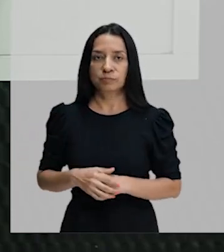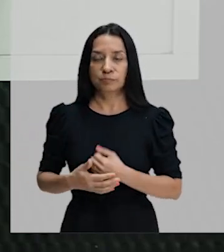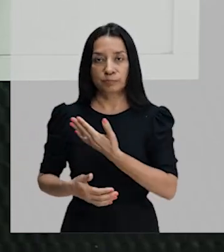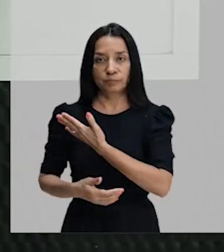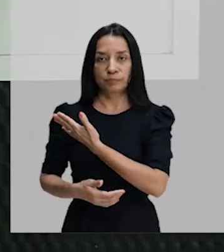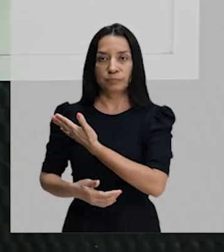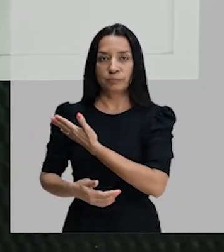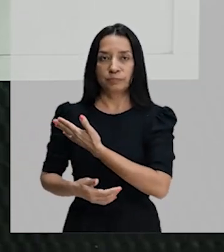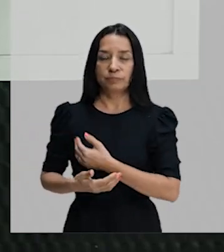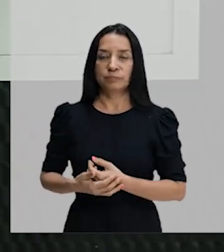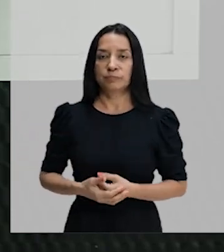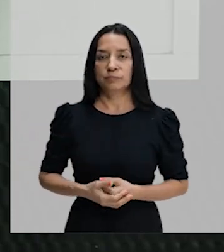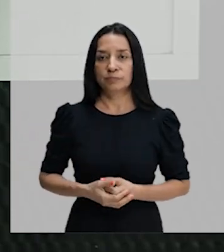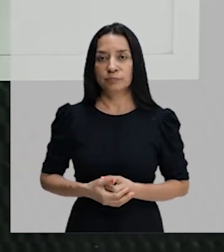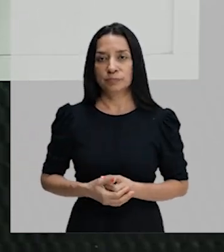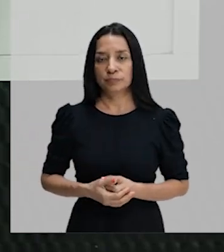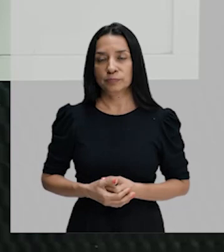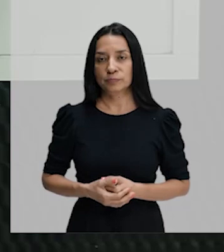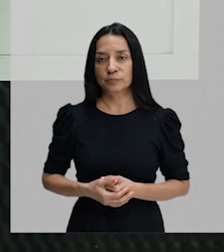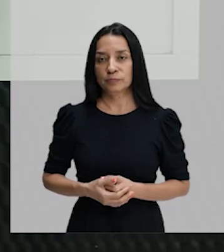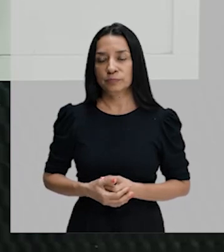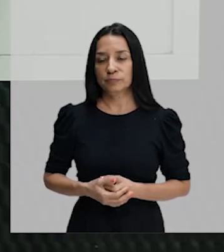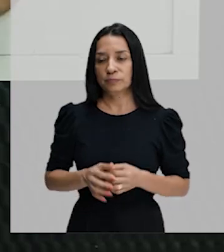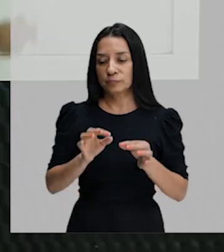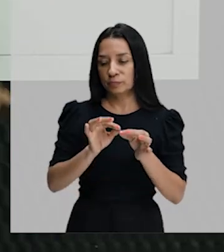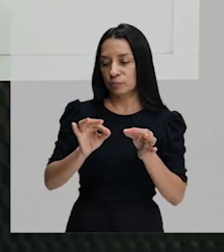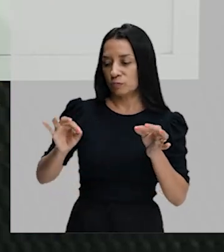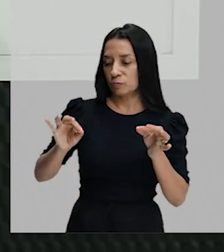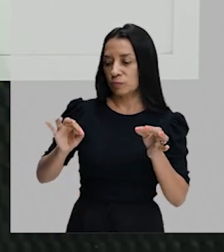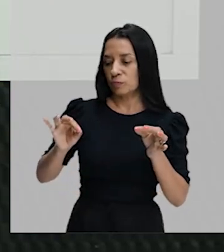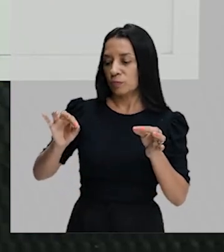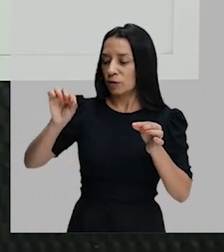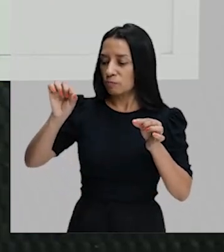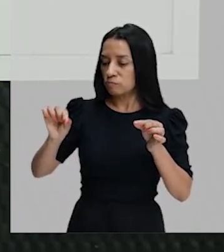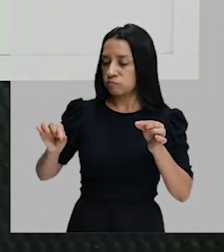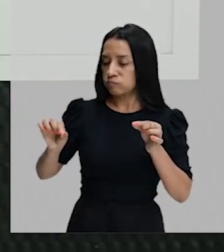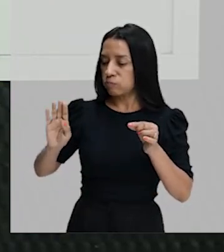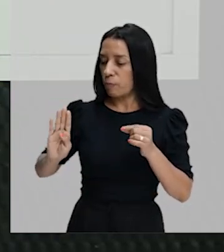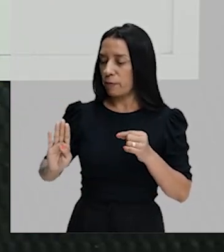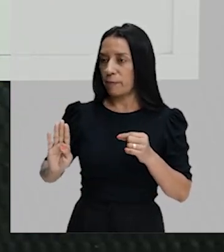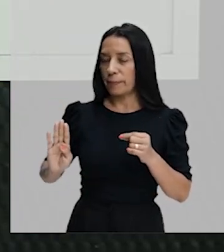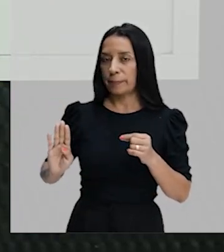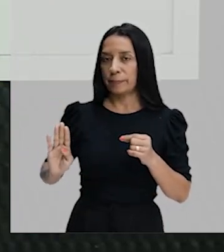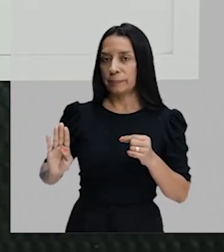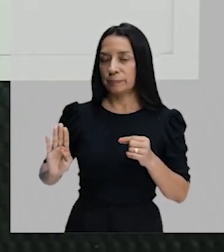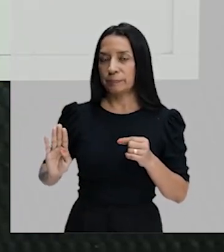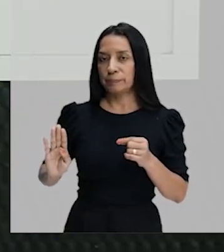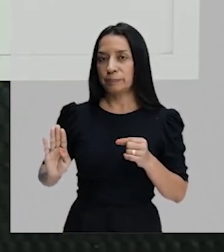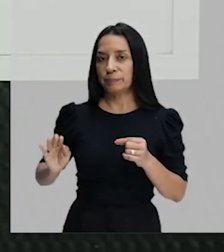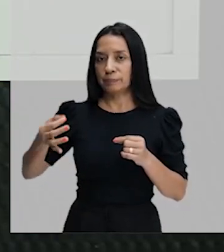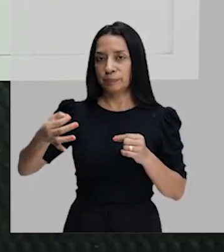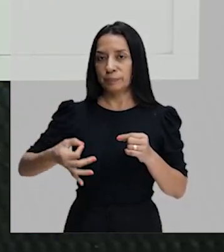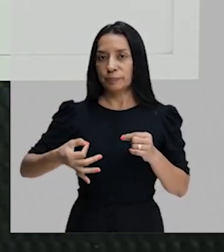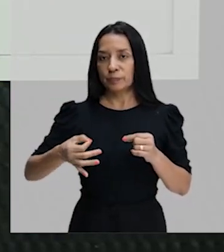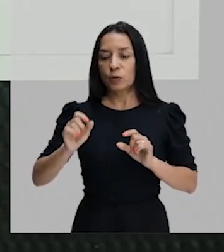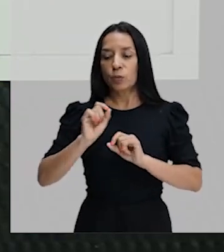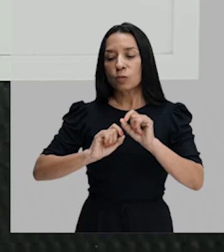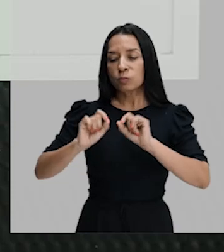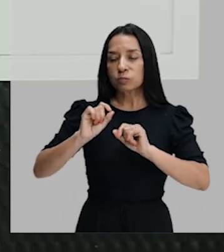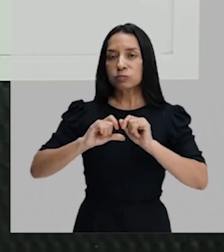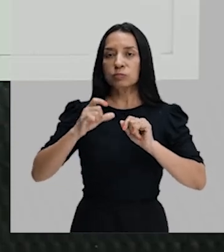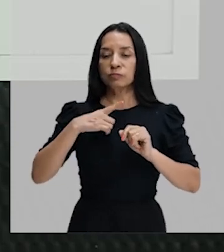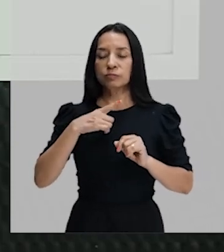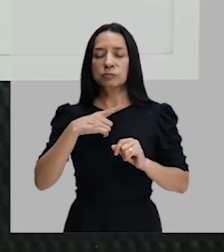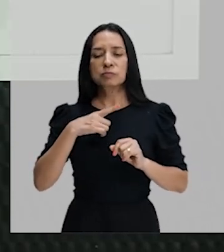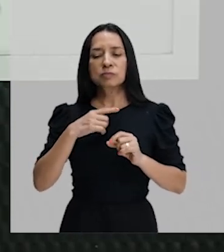Do mesmo jeitinho que está aqui, ó. Pronto. Então, esse é o vetor B. Certo? O que é que eu tenho que fazer